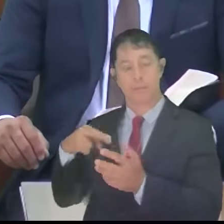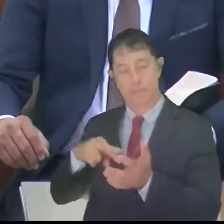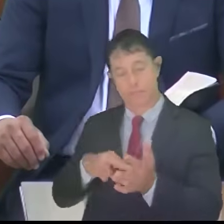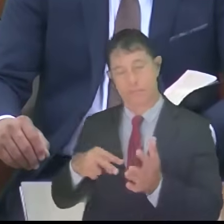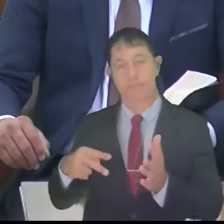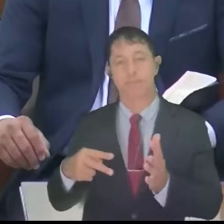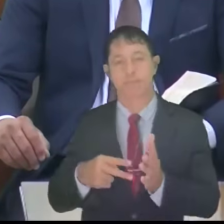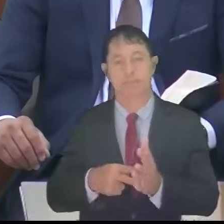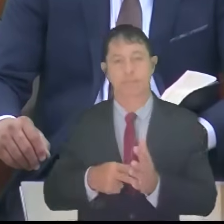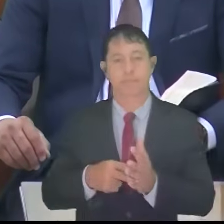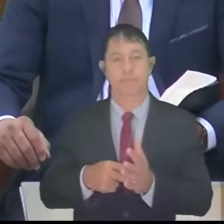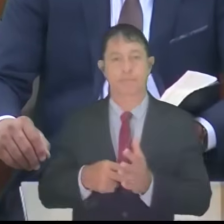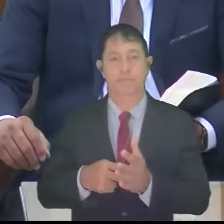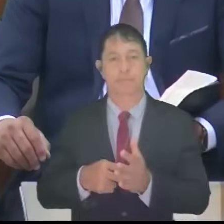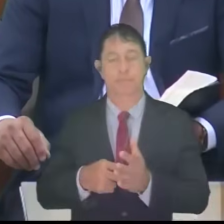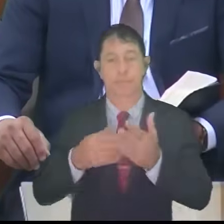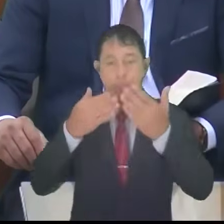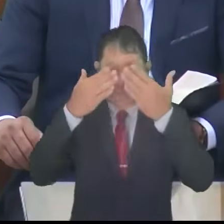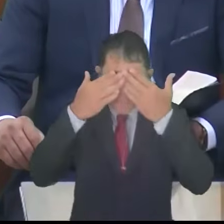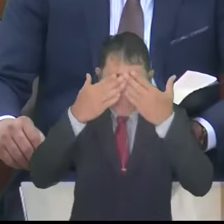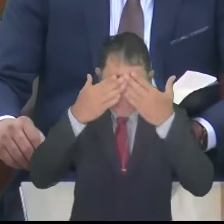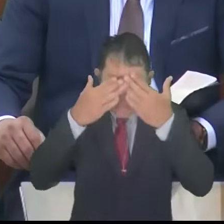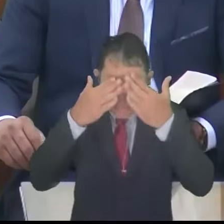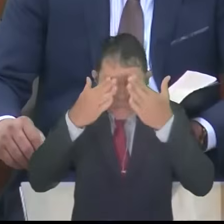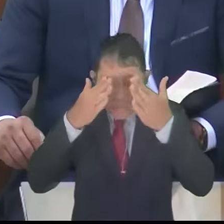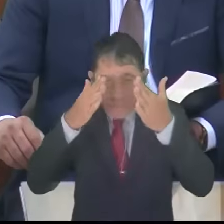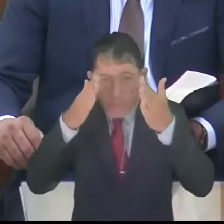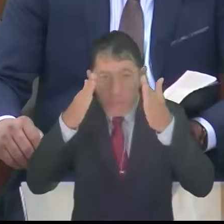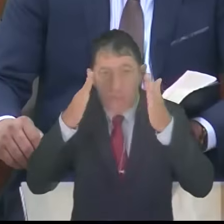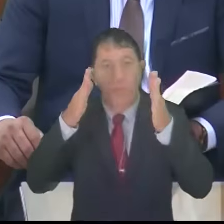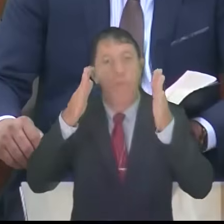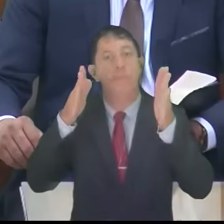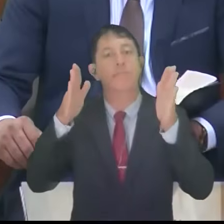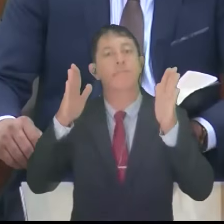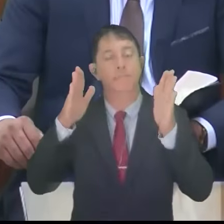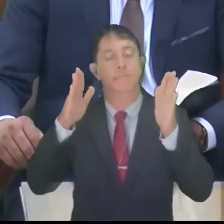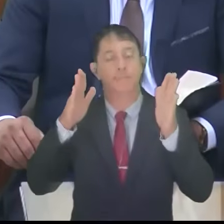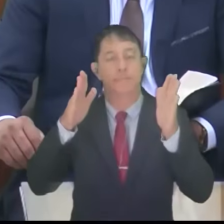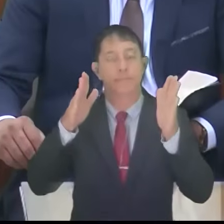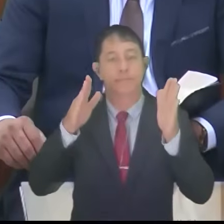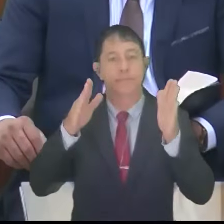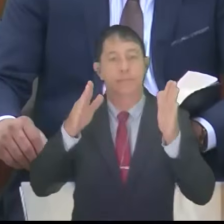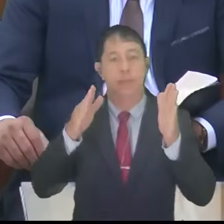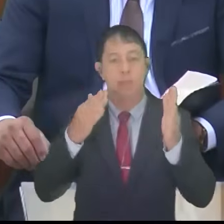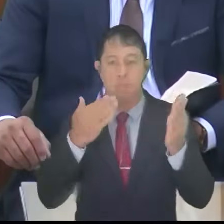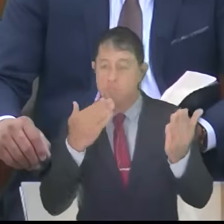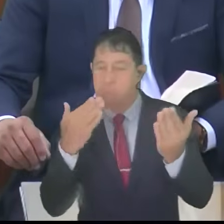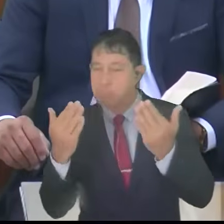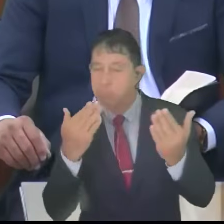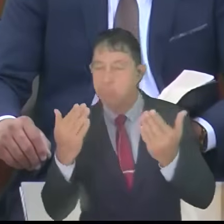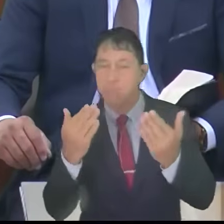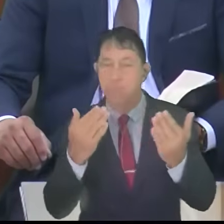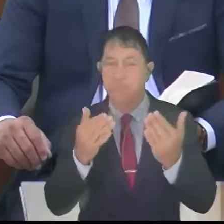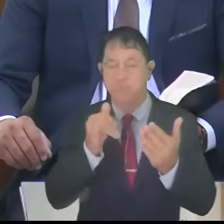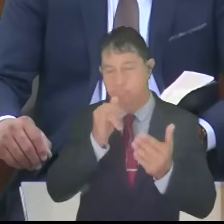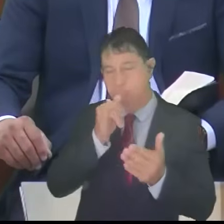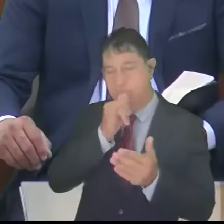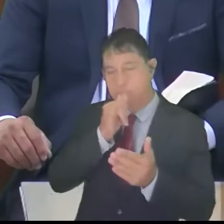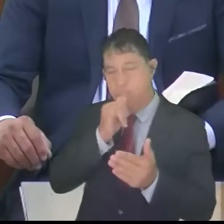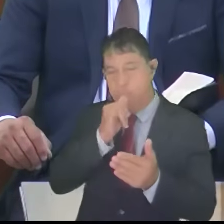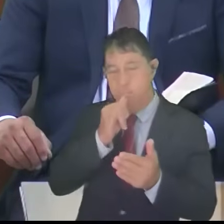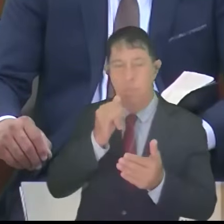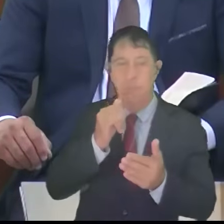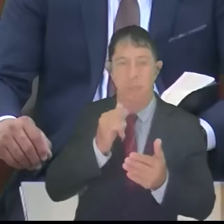o velo ou tirar o véu. É como se uma coisa tivesse coberta, é como se uma coisa estivesse oculta e